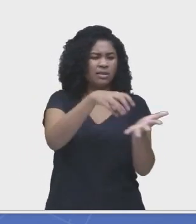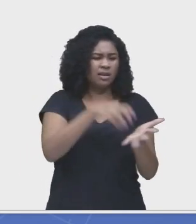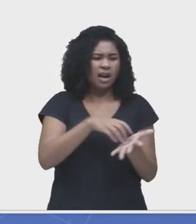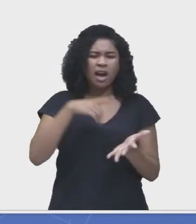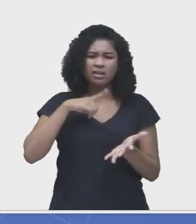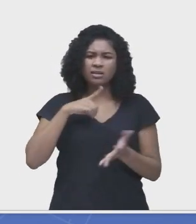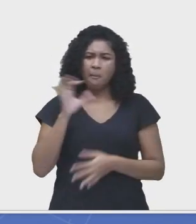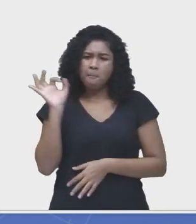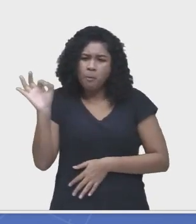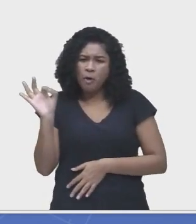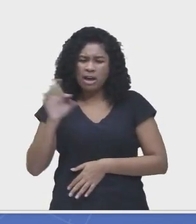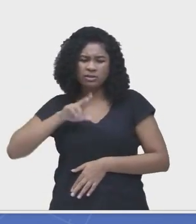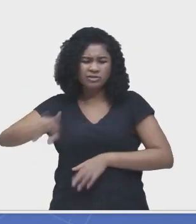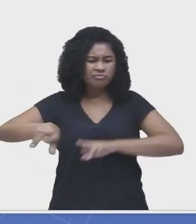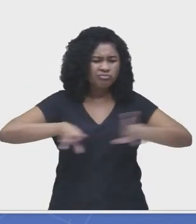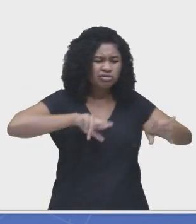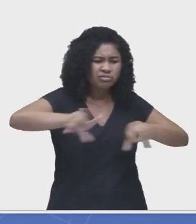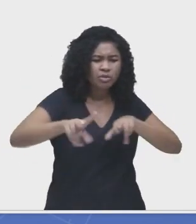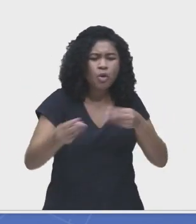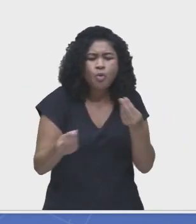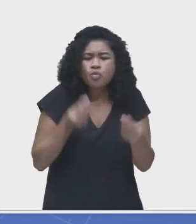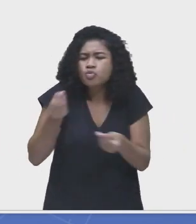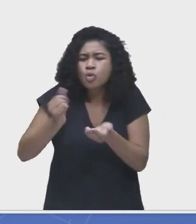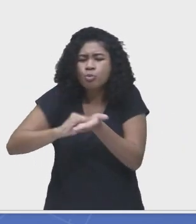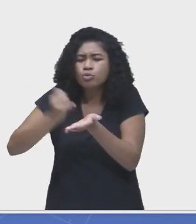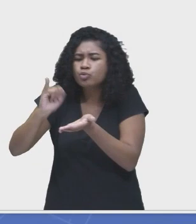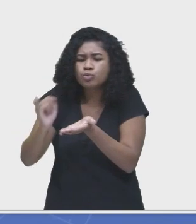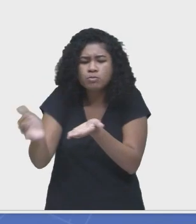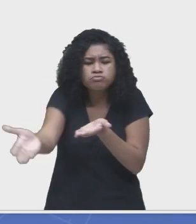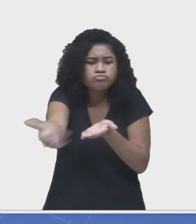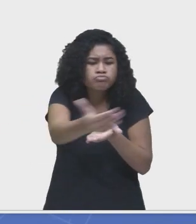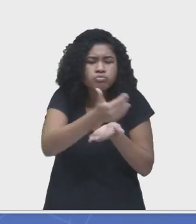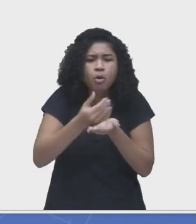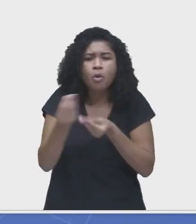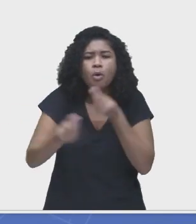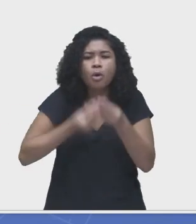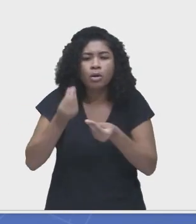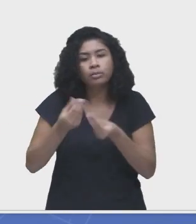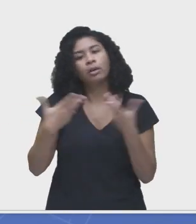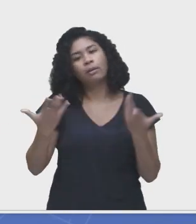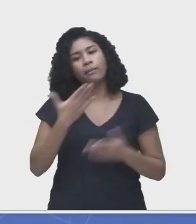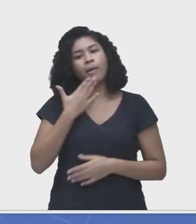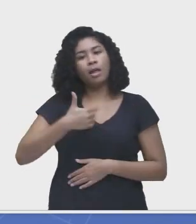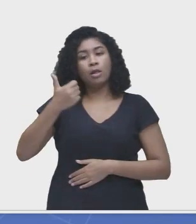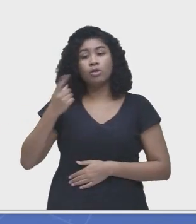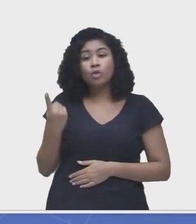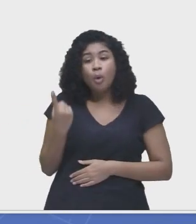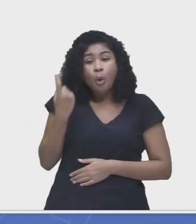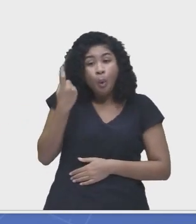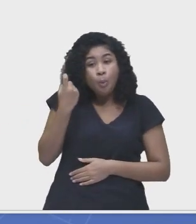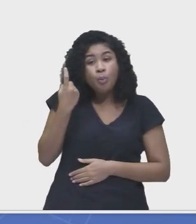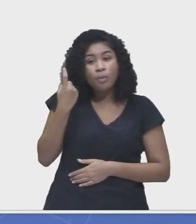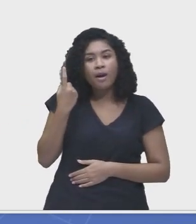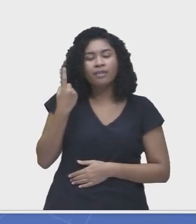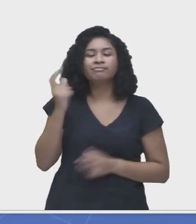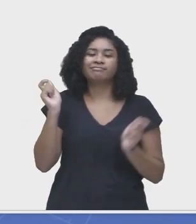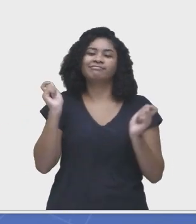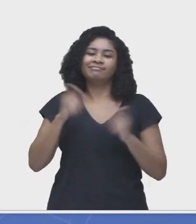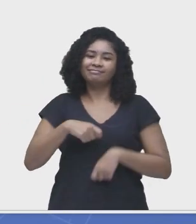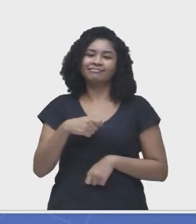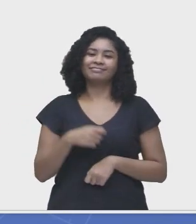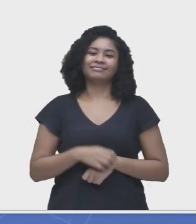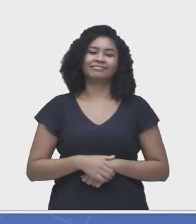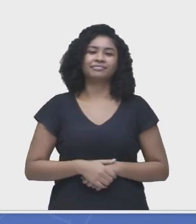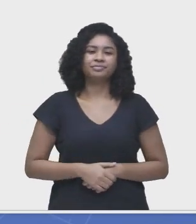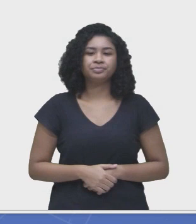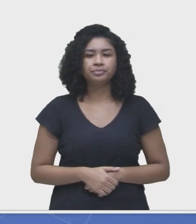me facilitar a cobrança desses impostos. Tudo bem? Então vamos lá. Como era essa religião? A princípio,